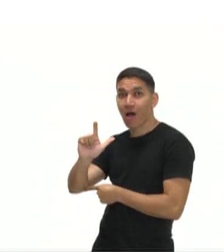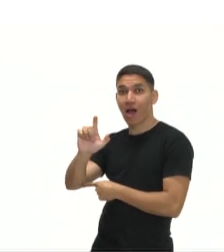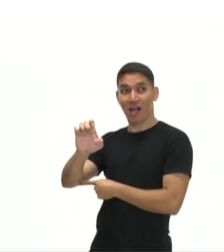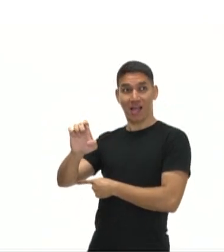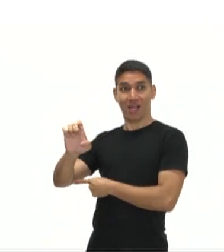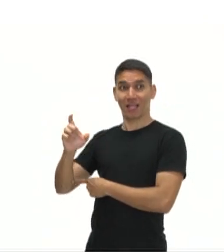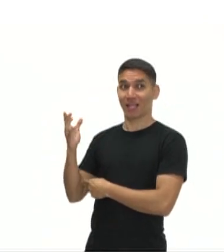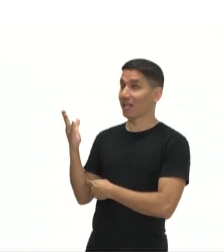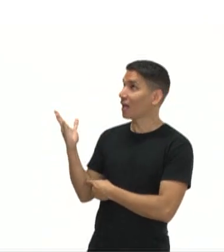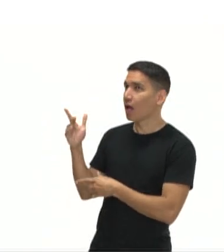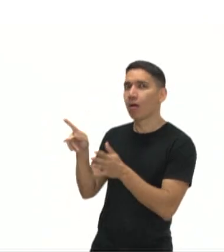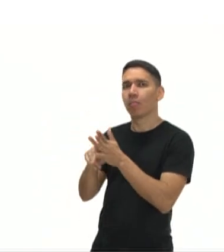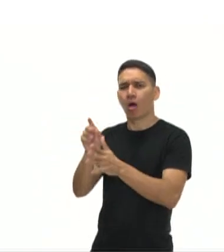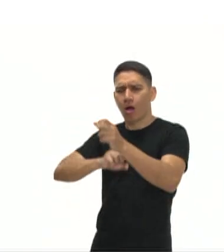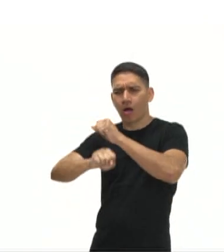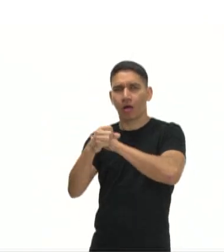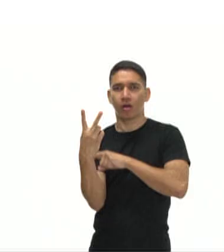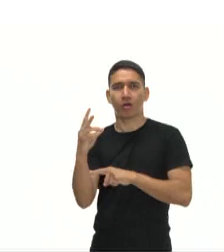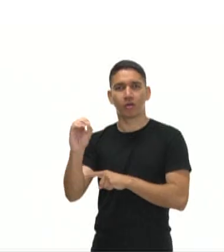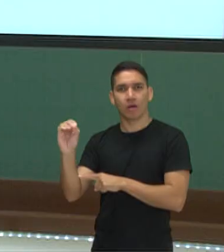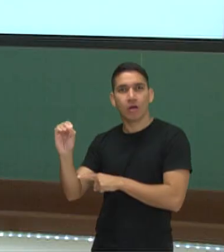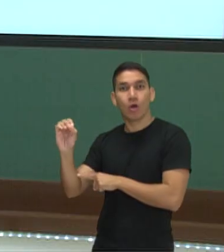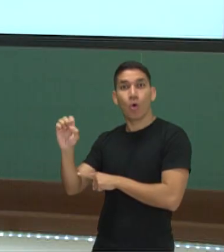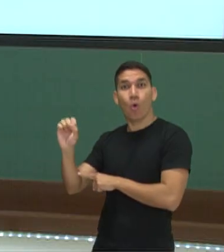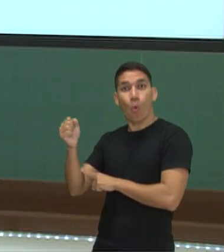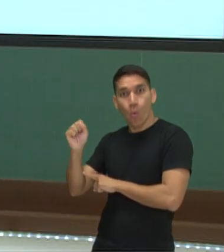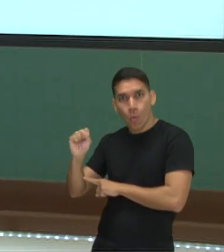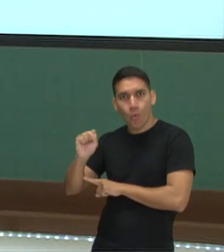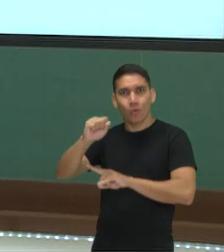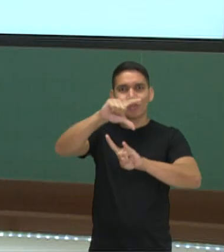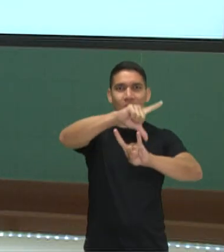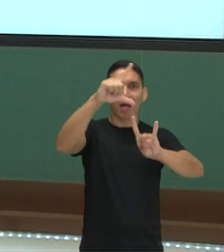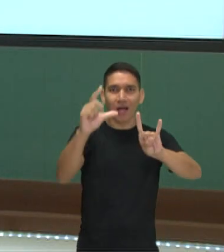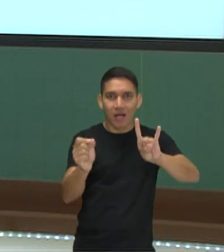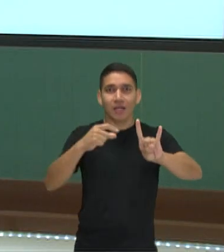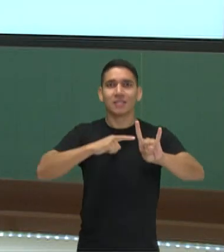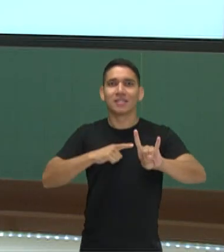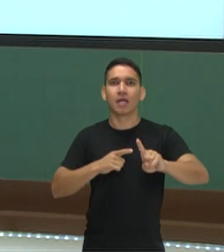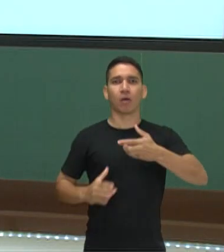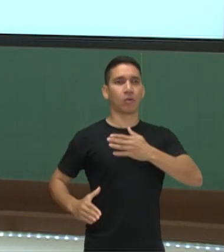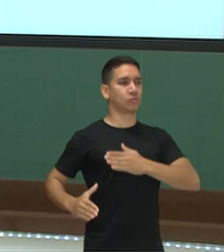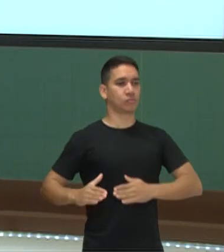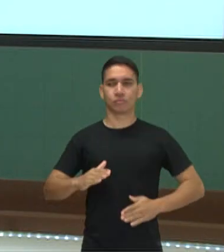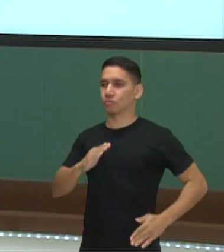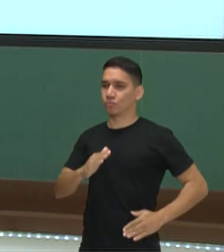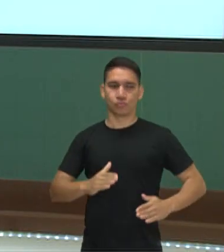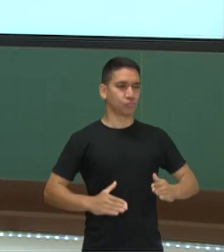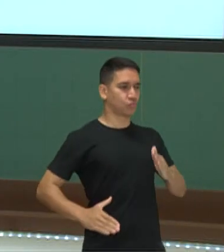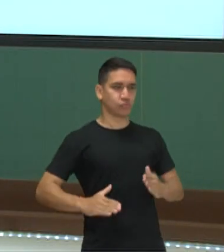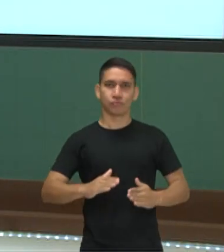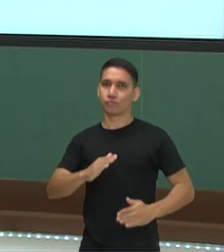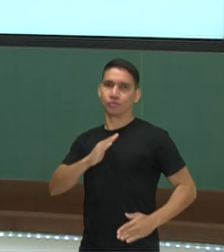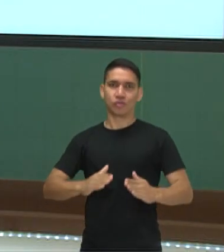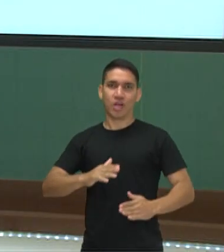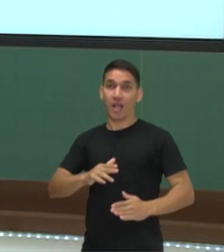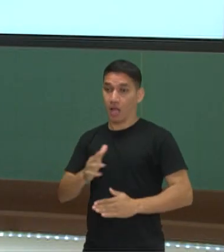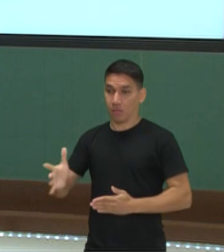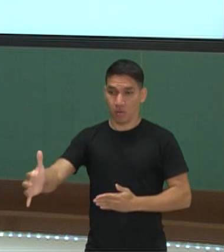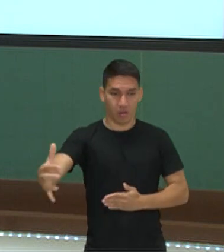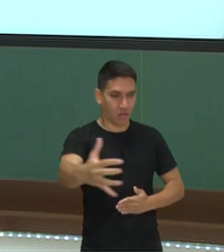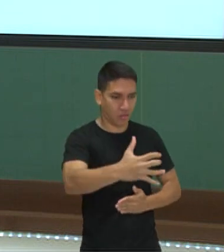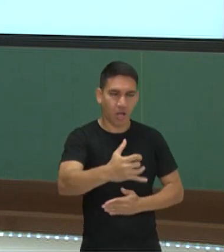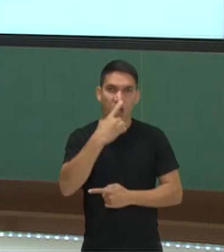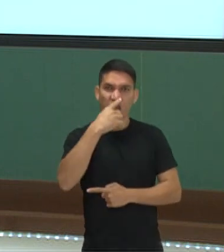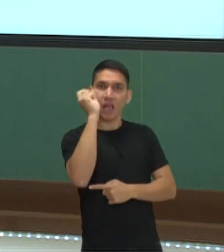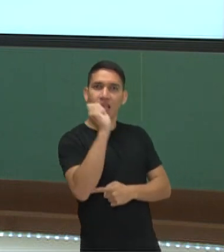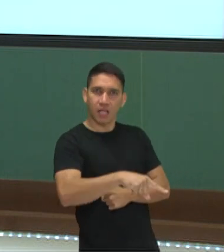da Disney? Você lembra desse filme? De um robozinho que fica lá trabalhando, recolhendo o